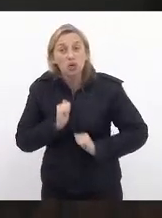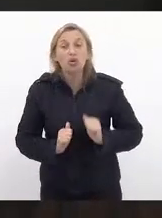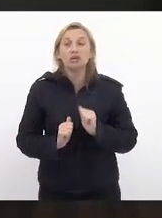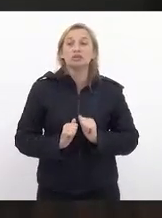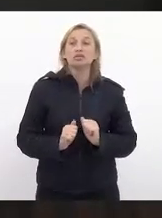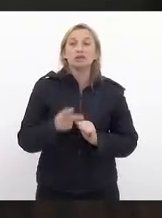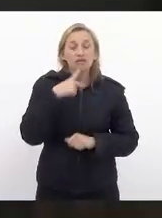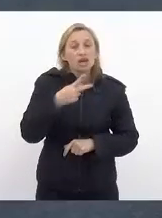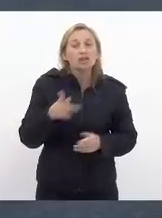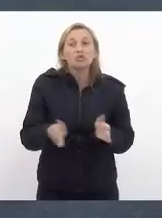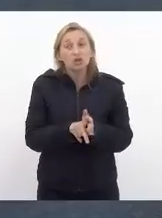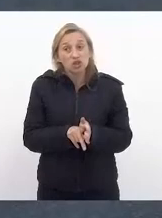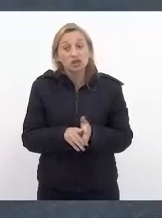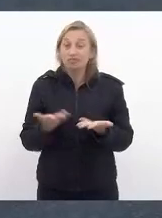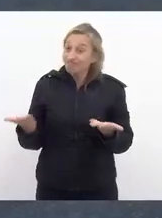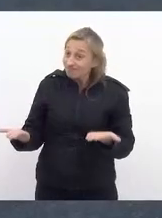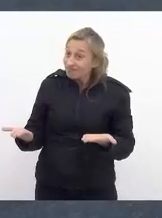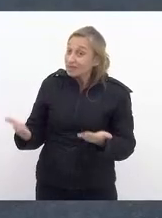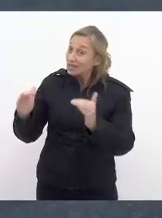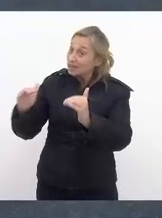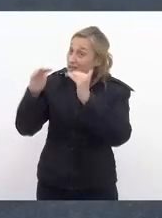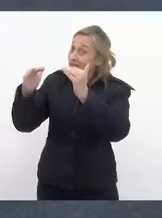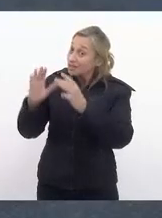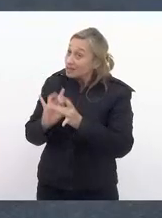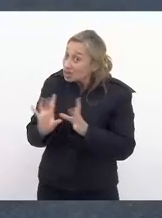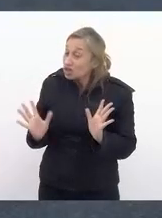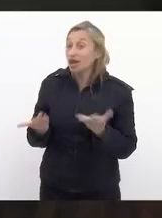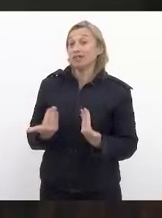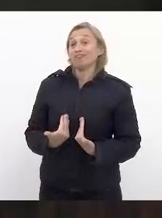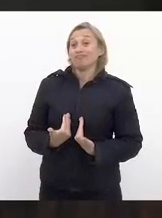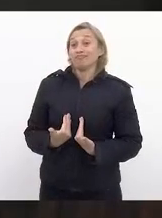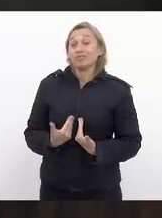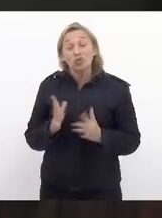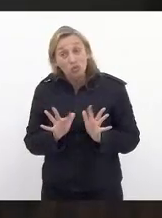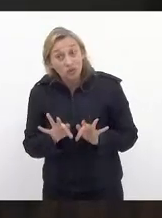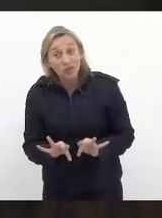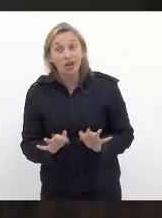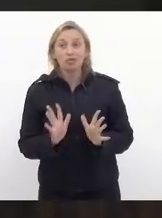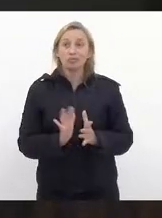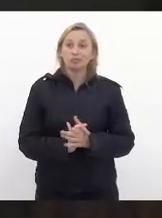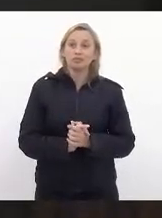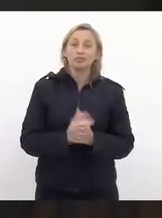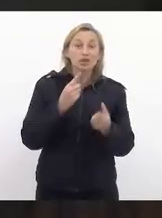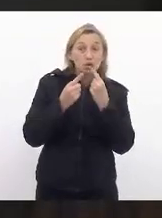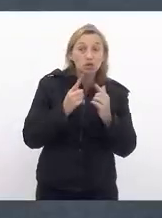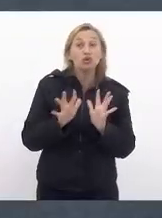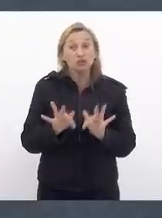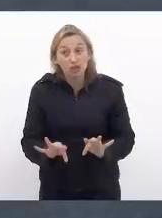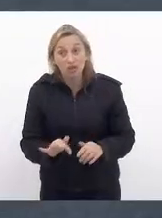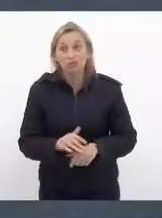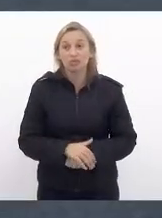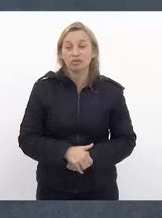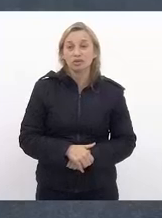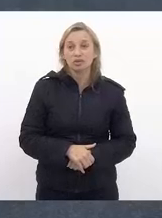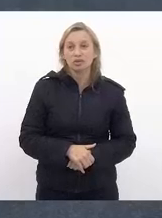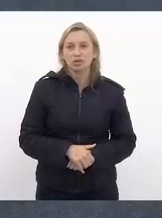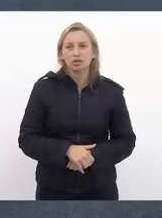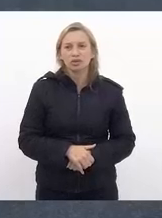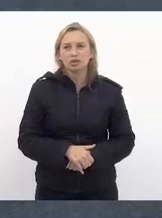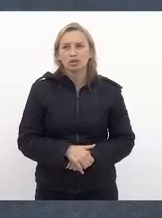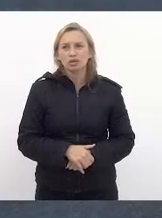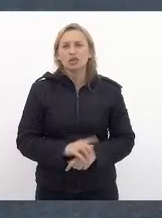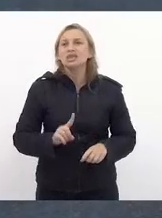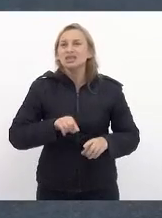gente cantar o projeto se vossa excelência assim me permitir ao final vai discutir o final isso pode